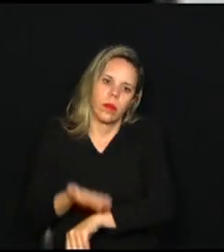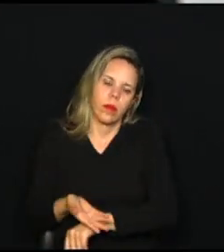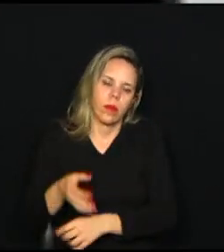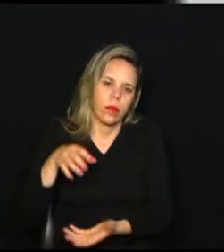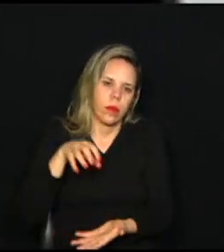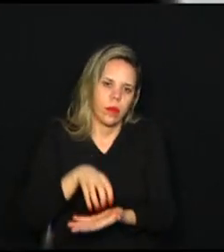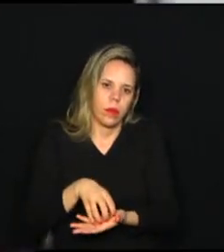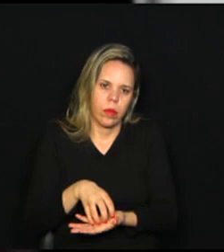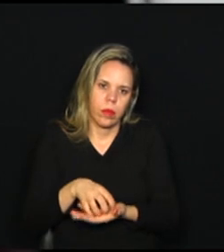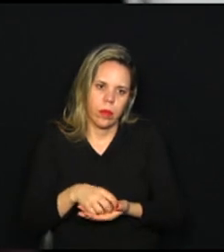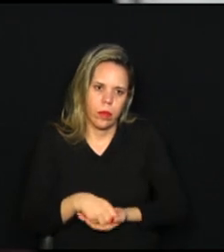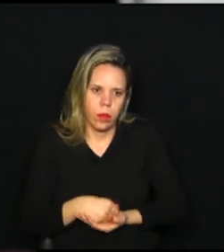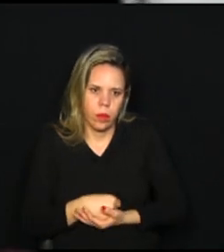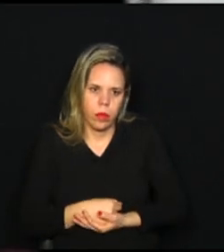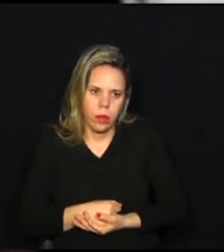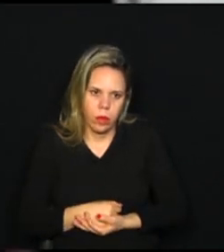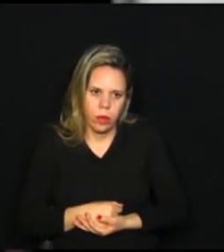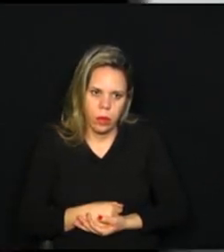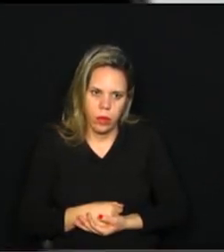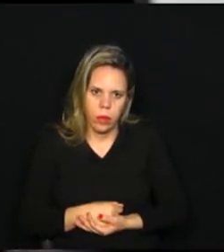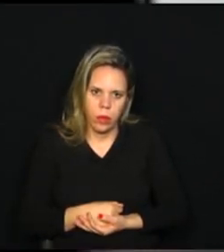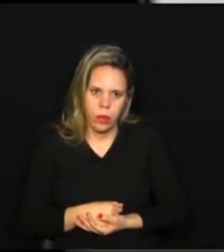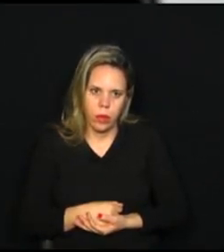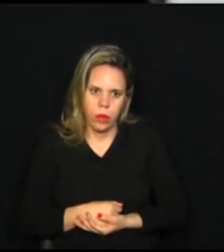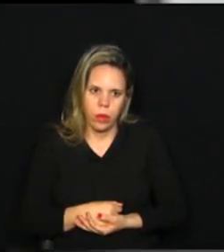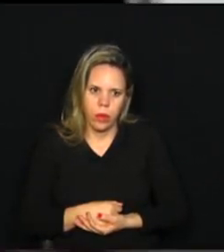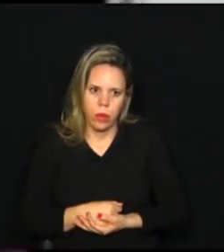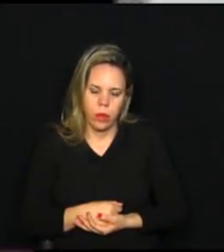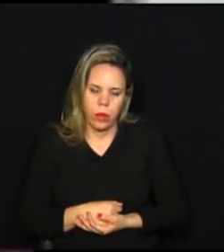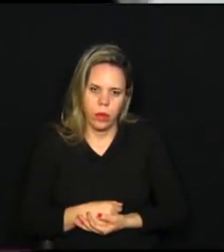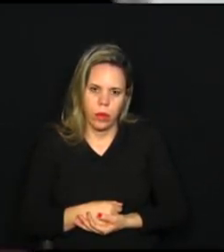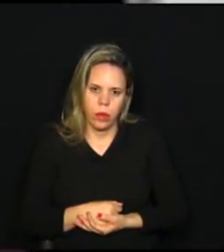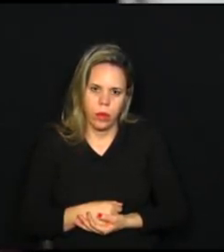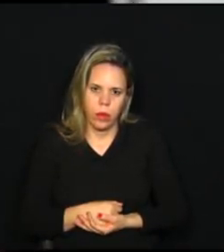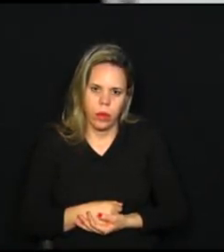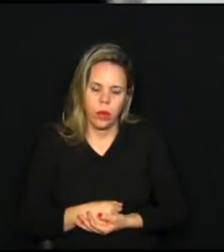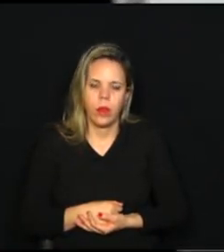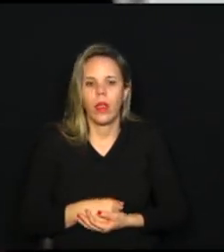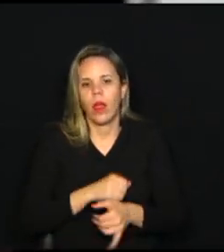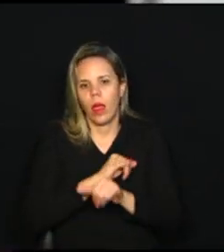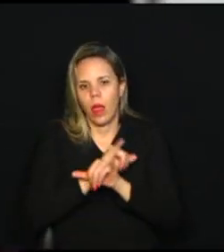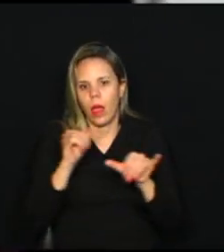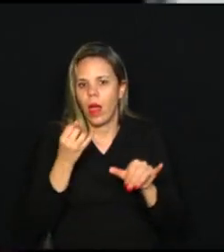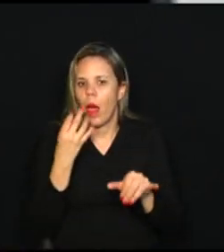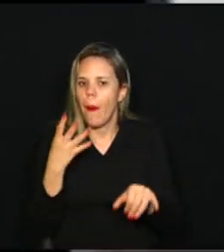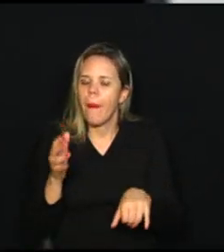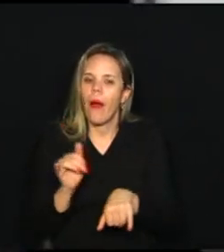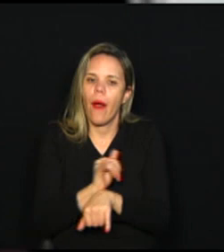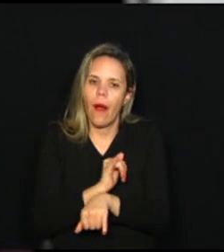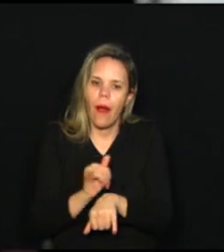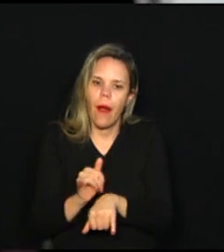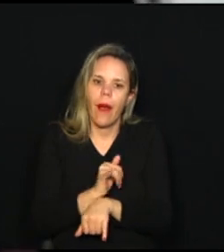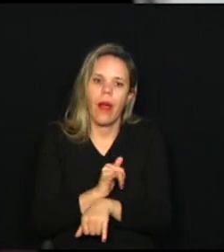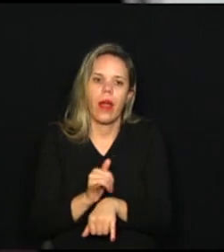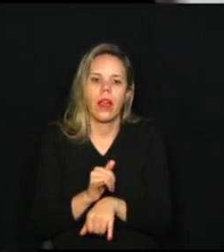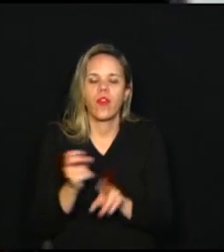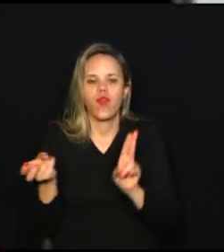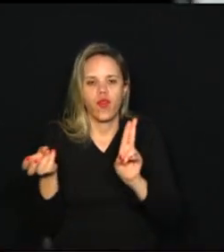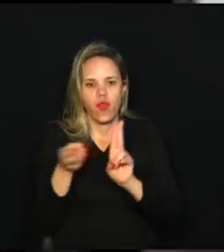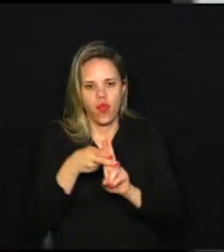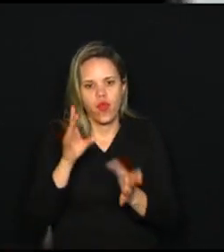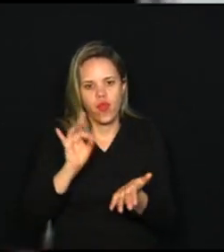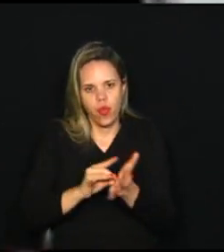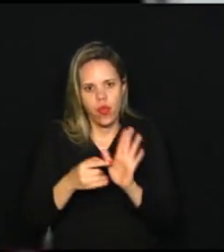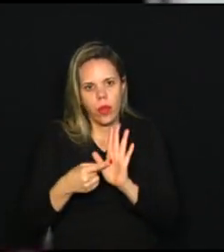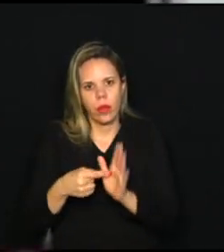que esse é uma que a gente fala que é o marketing bom, né? Que a gente precisa, que é mostrar o que o SUS é eficaz,